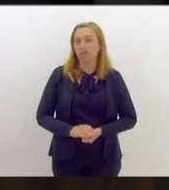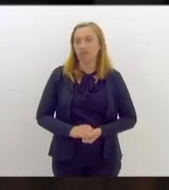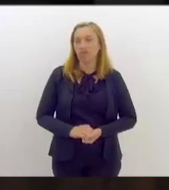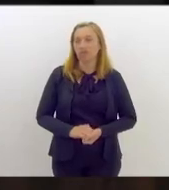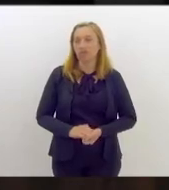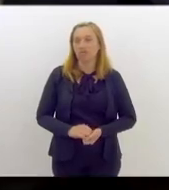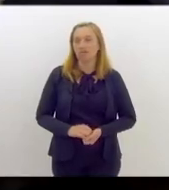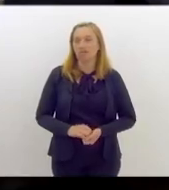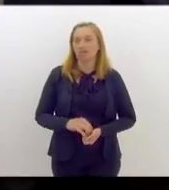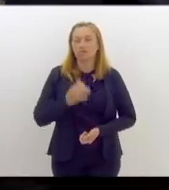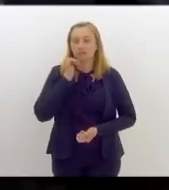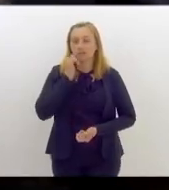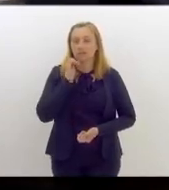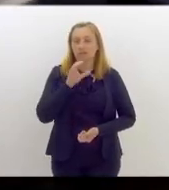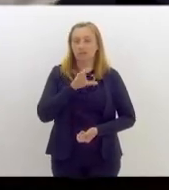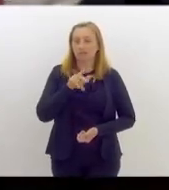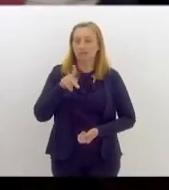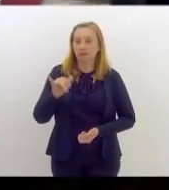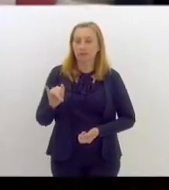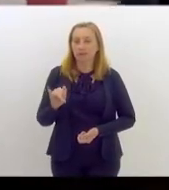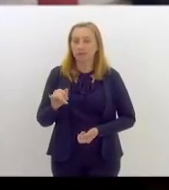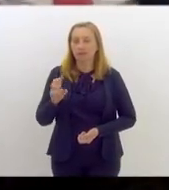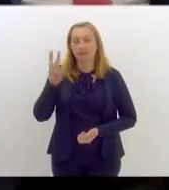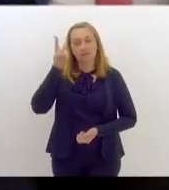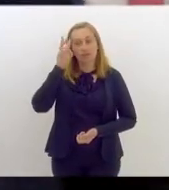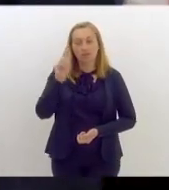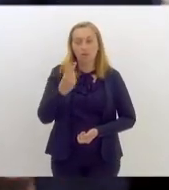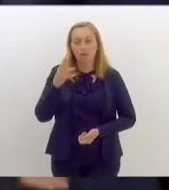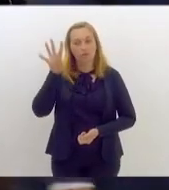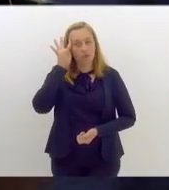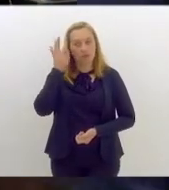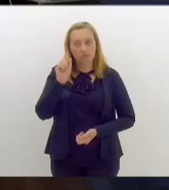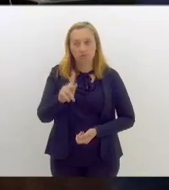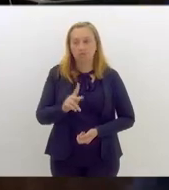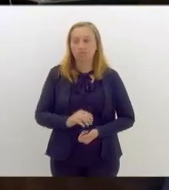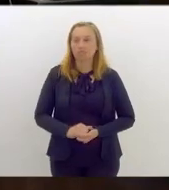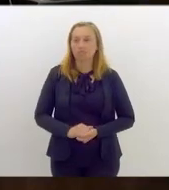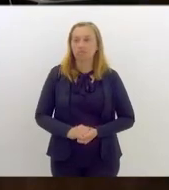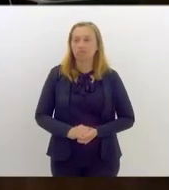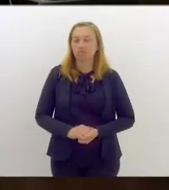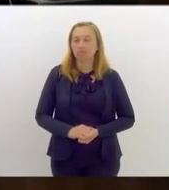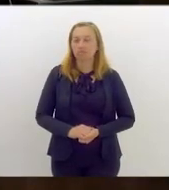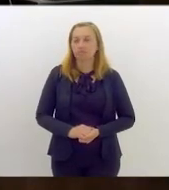pautar o relatório da CPI do Rio Previdência? Terça ou quarta, tá?